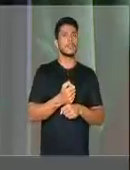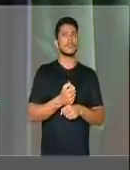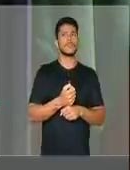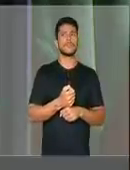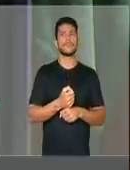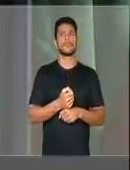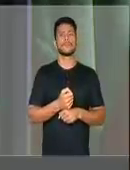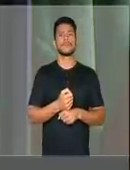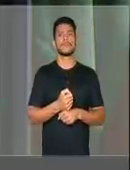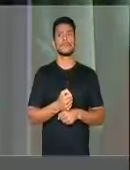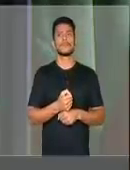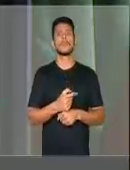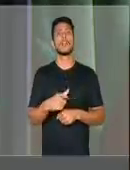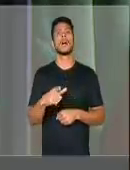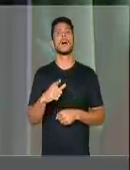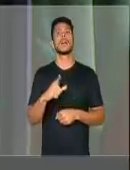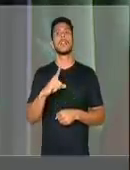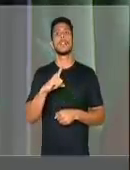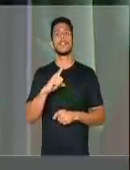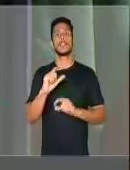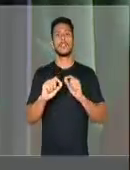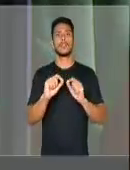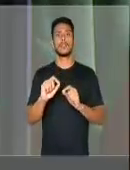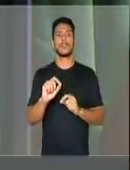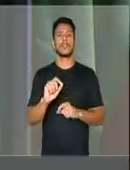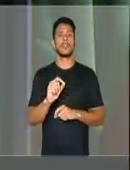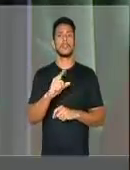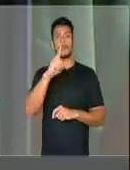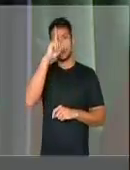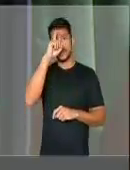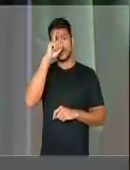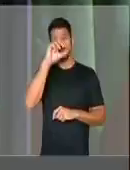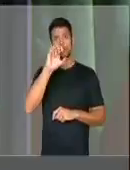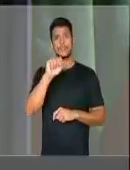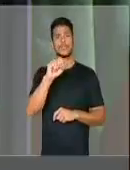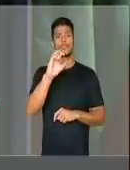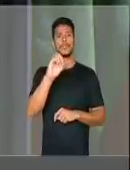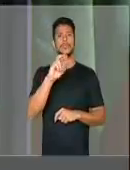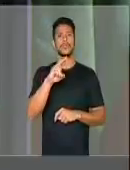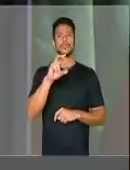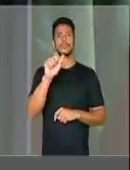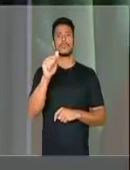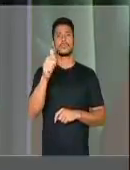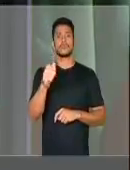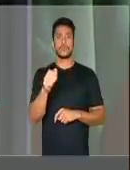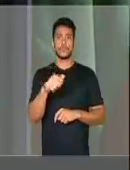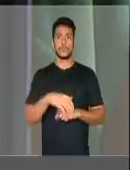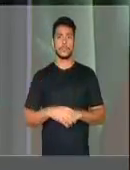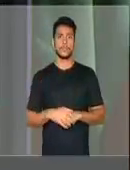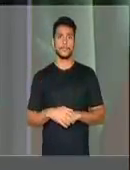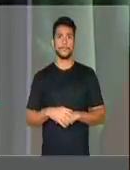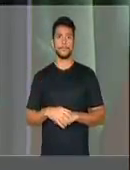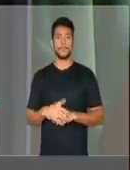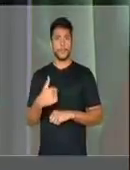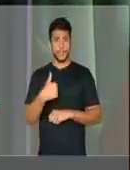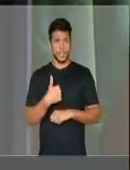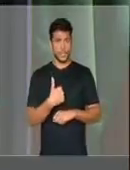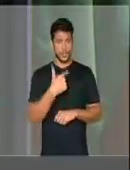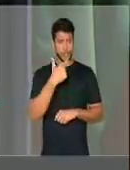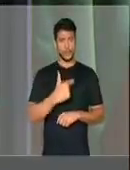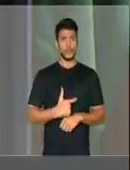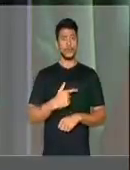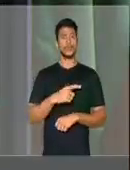meses, para funcionamento do Hospital Silva Vidos. Eu, médico, participando das ações de